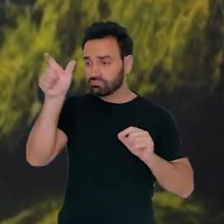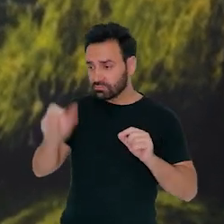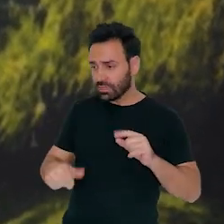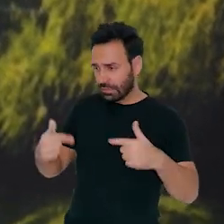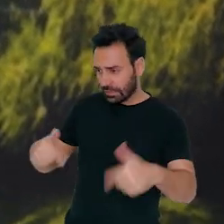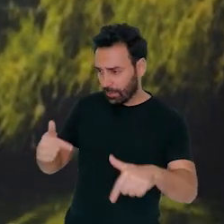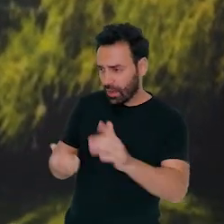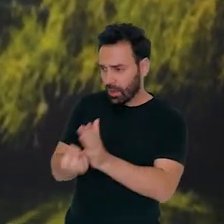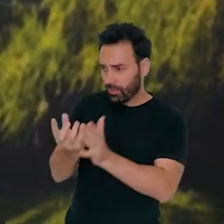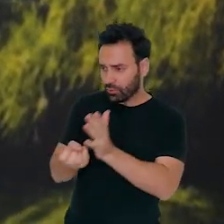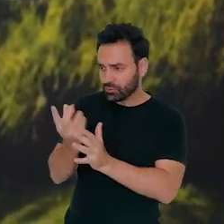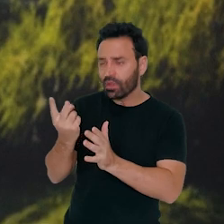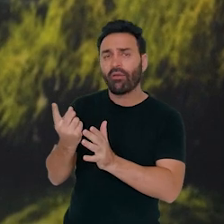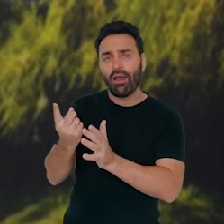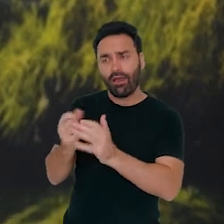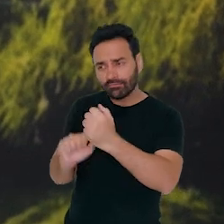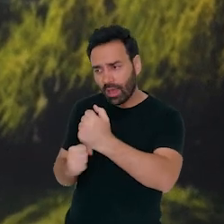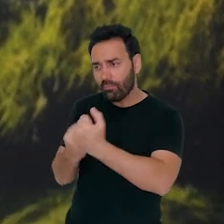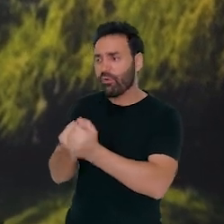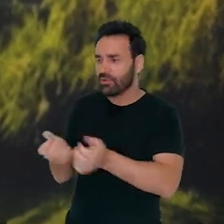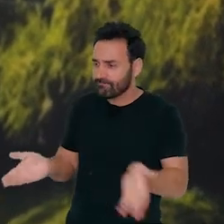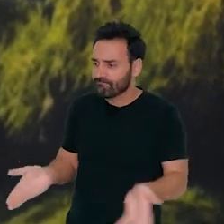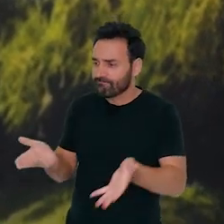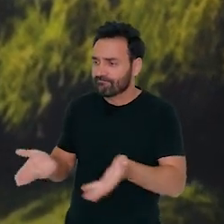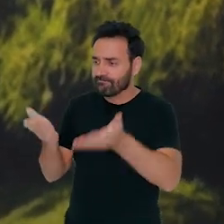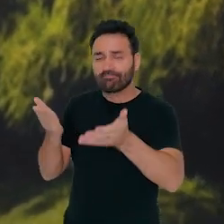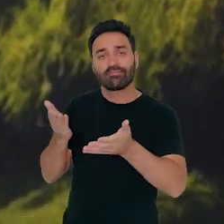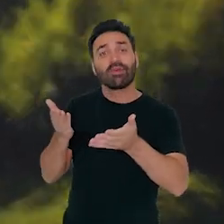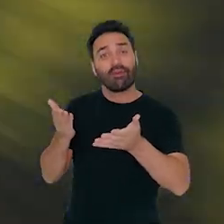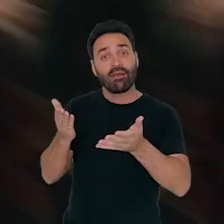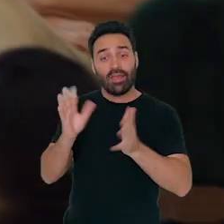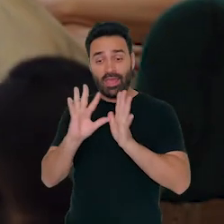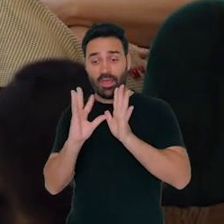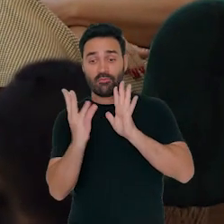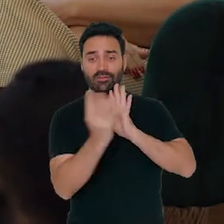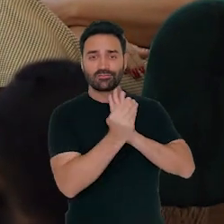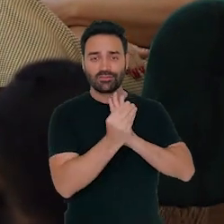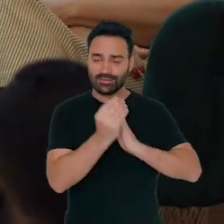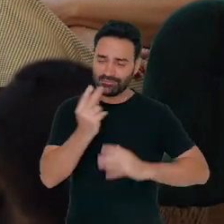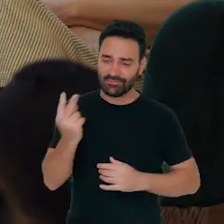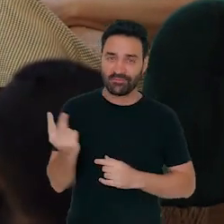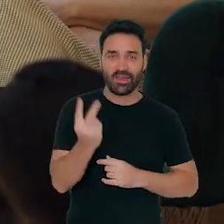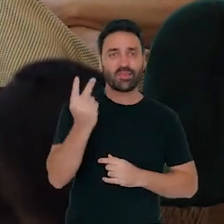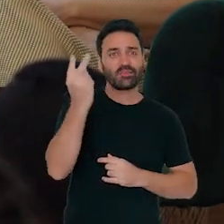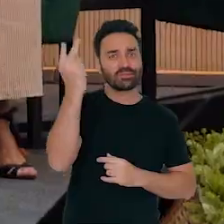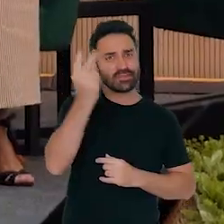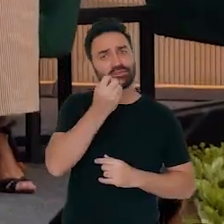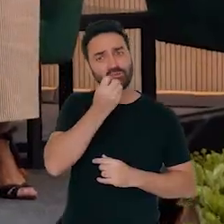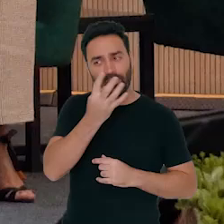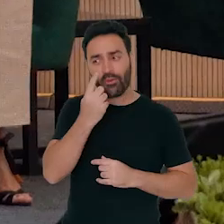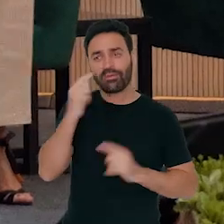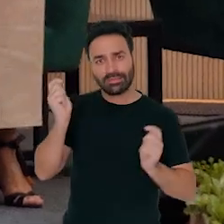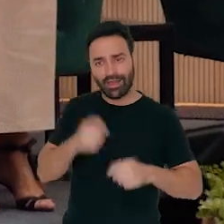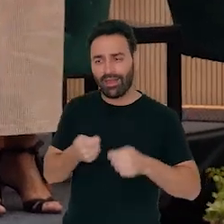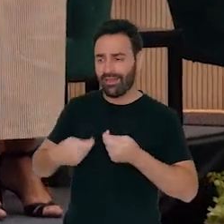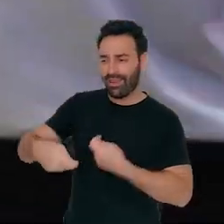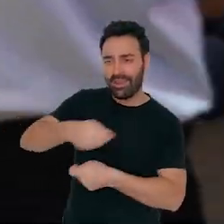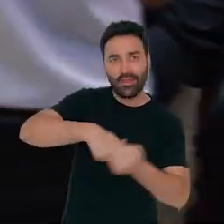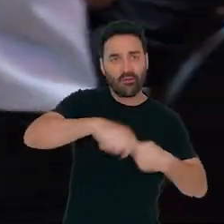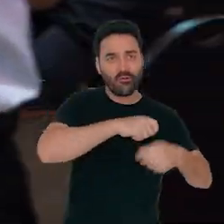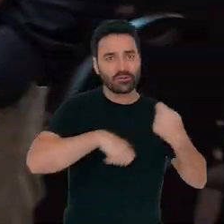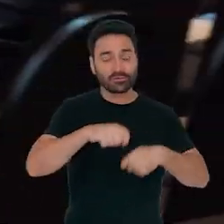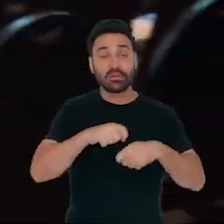a Amazônia seja cada vez mais valorizada como um bom ambiente de negócios e também um ambiente que inclui produtivamente as